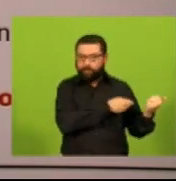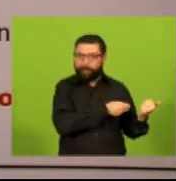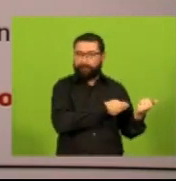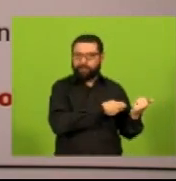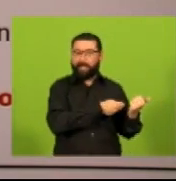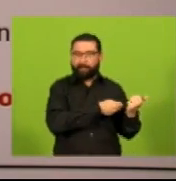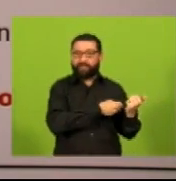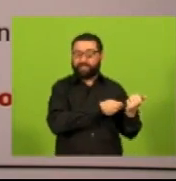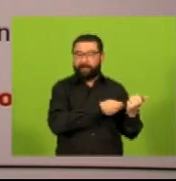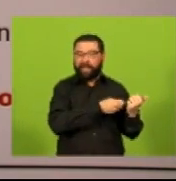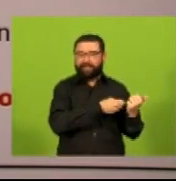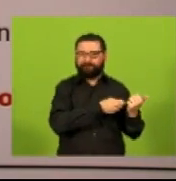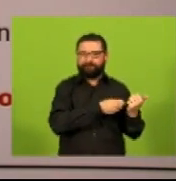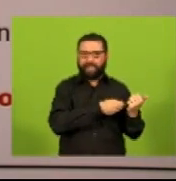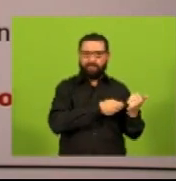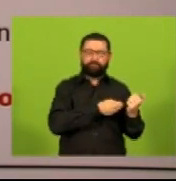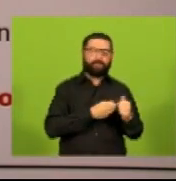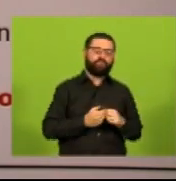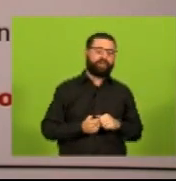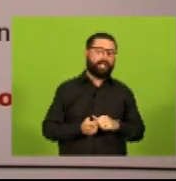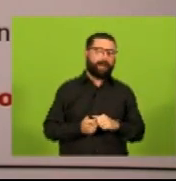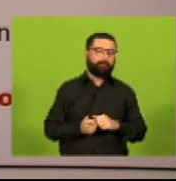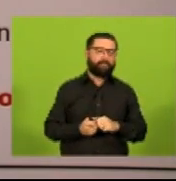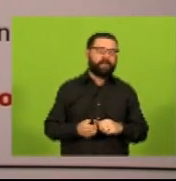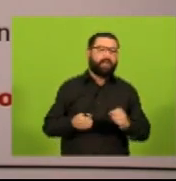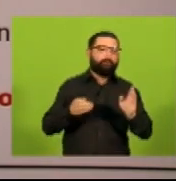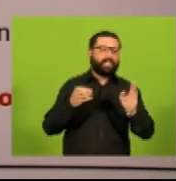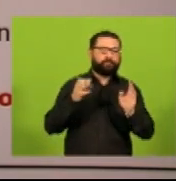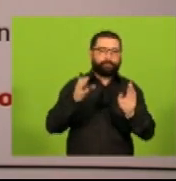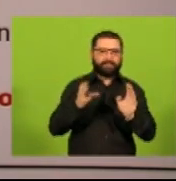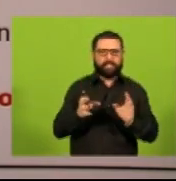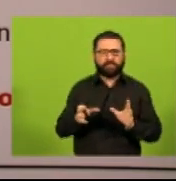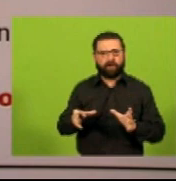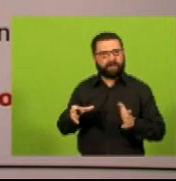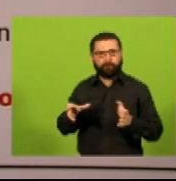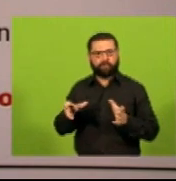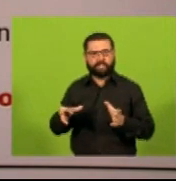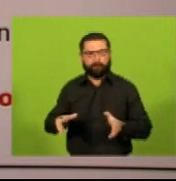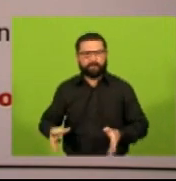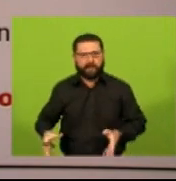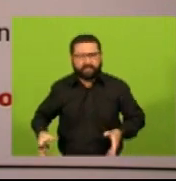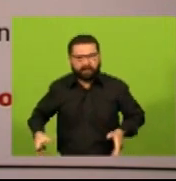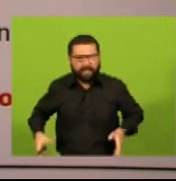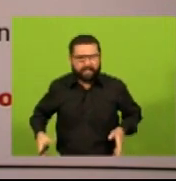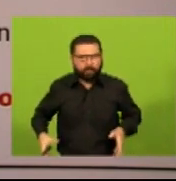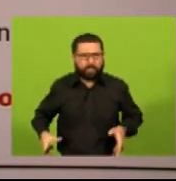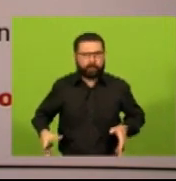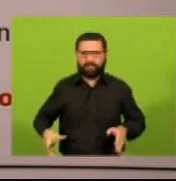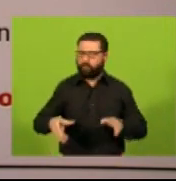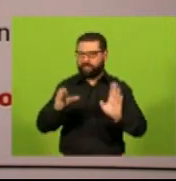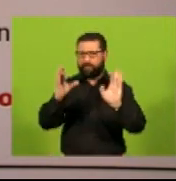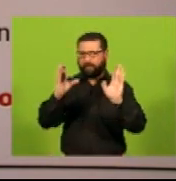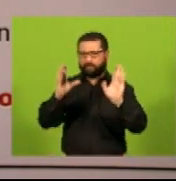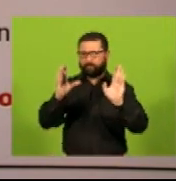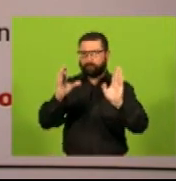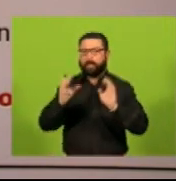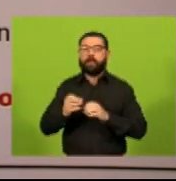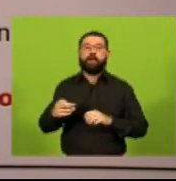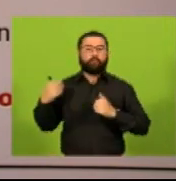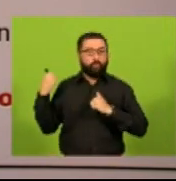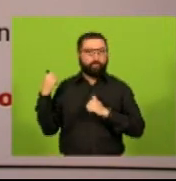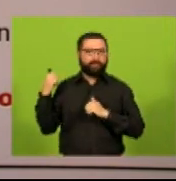Isso daí nós vamos ter feito na prática também, tá? No dia lá. Mas preste atenção aqui, é muito simples. Você vai andar com um trator 50